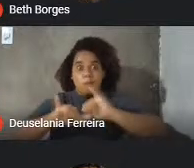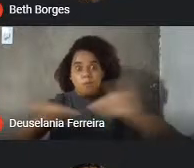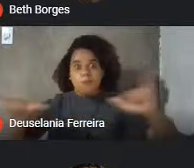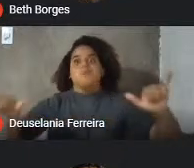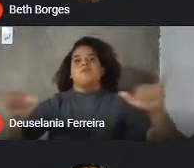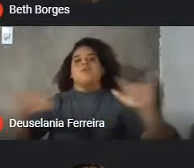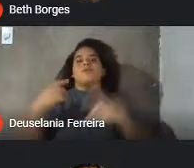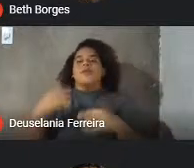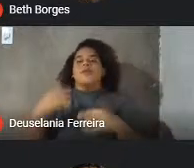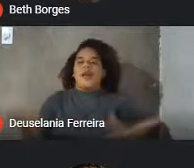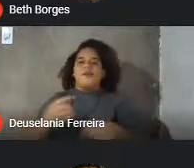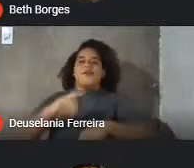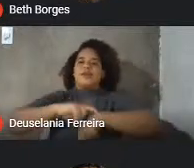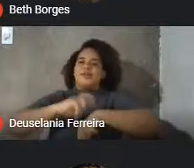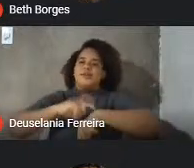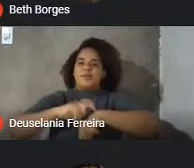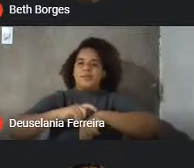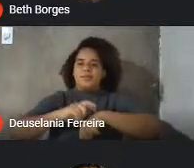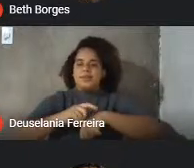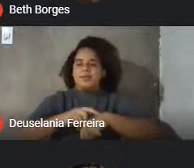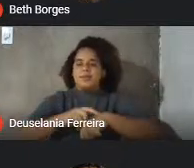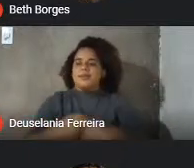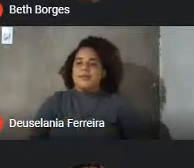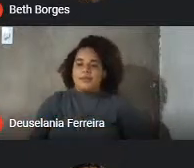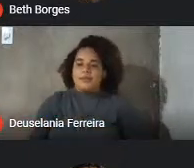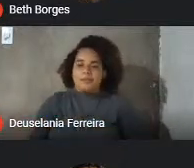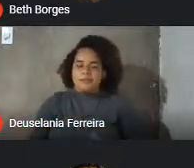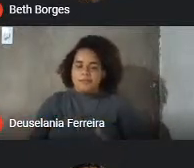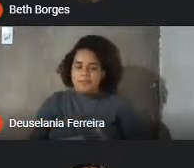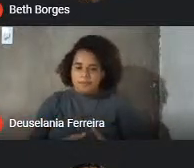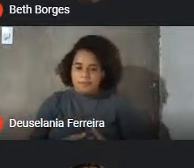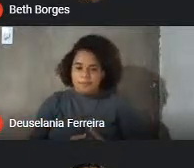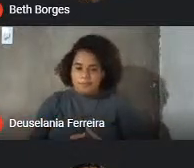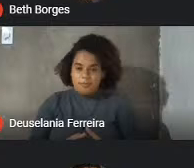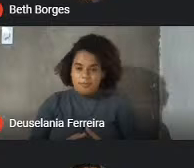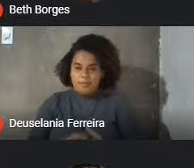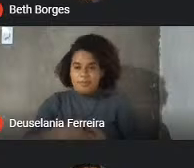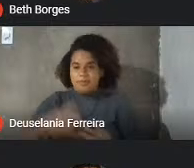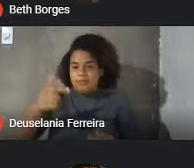Então, eu agradeço a todos. Rafael, dá só mais uma clicada, por favor.